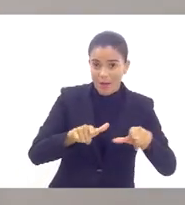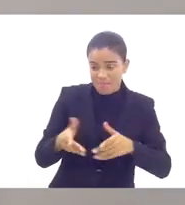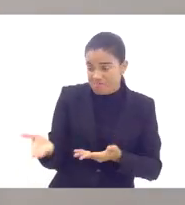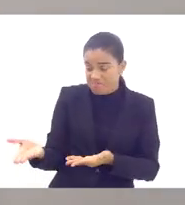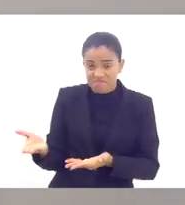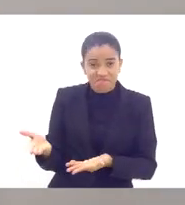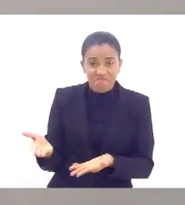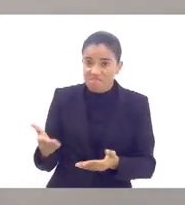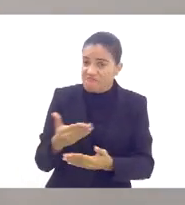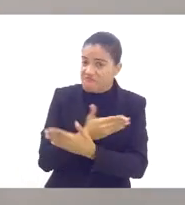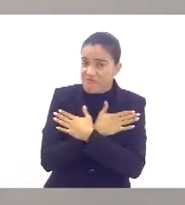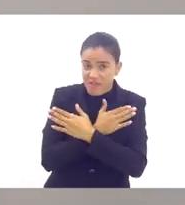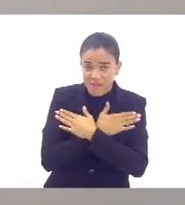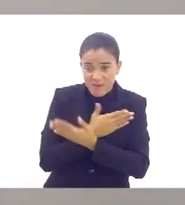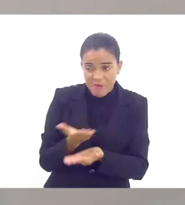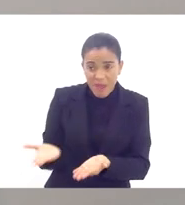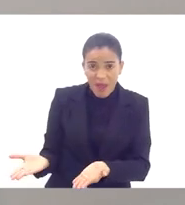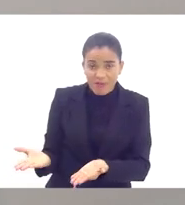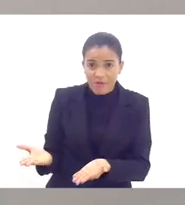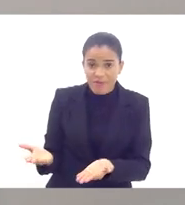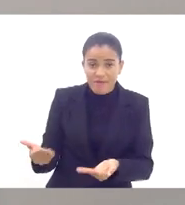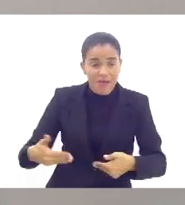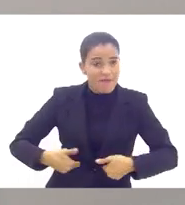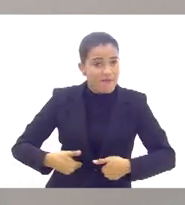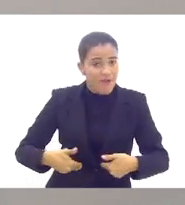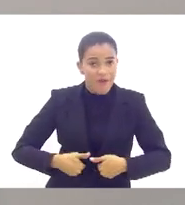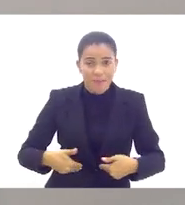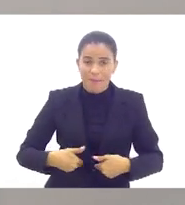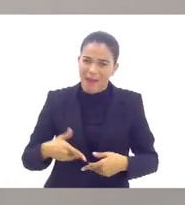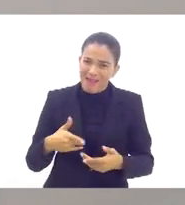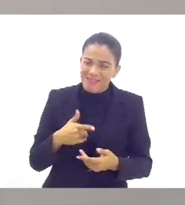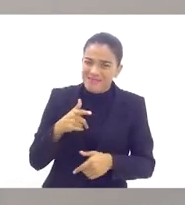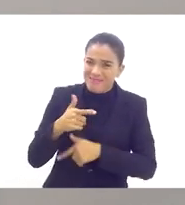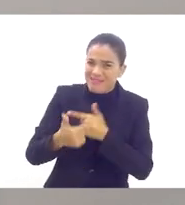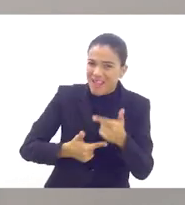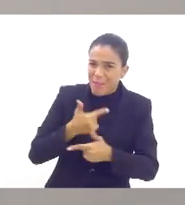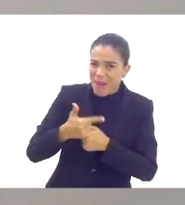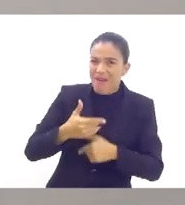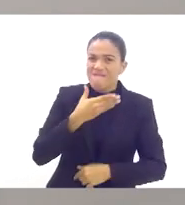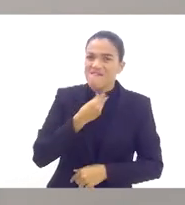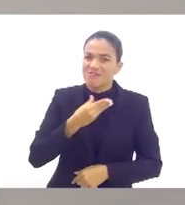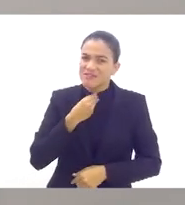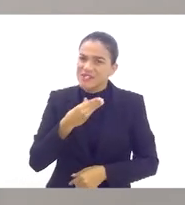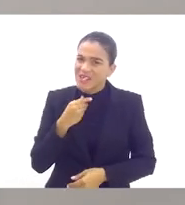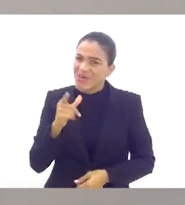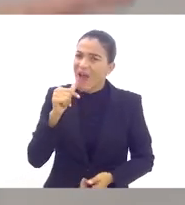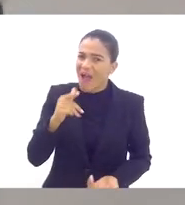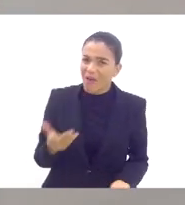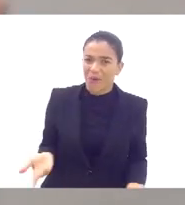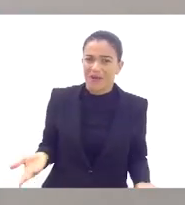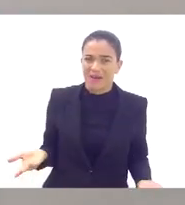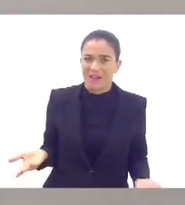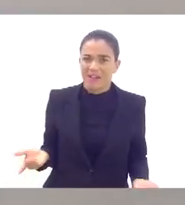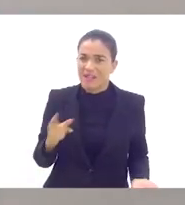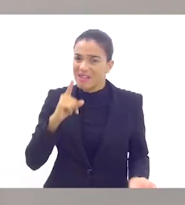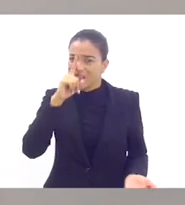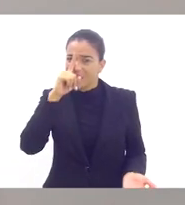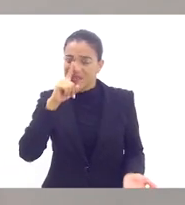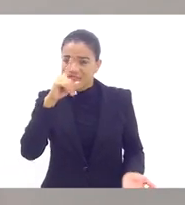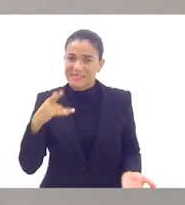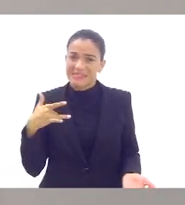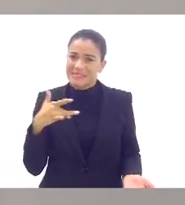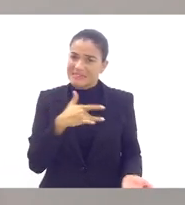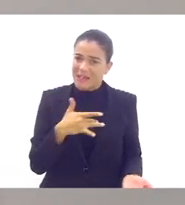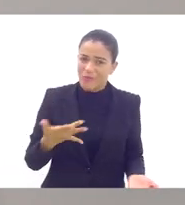fome. Só que eles não têm que trabalhar falsificando nada. E pô, colocando a vida das pessoas em risco. Você colocou um ponto aí